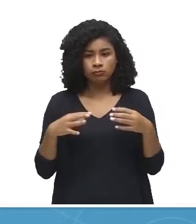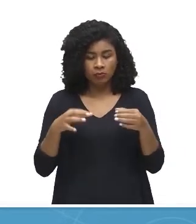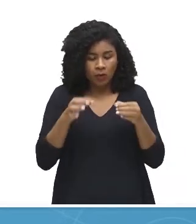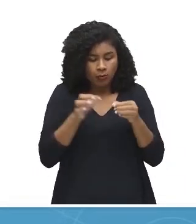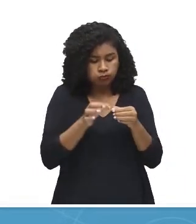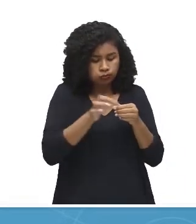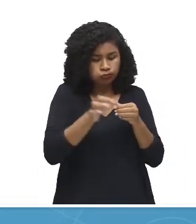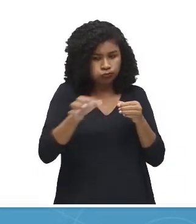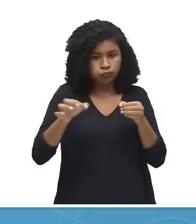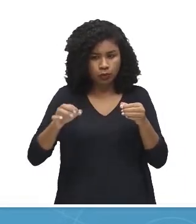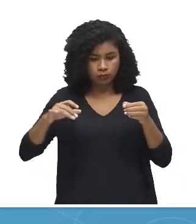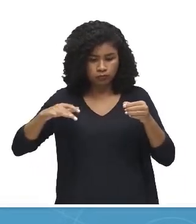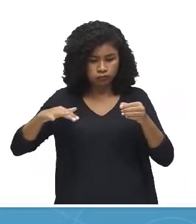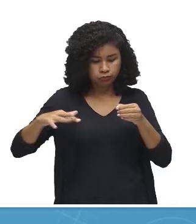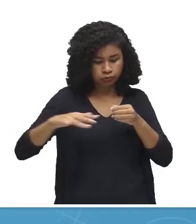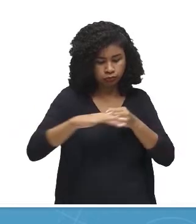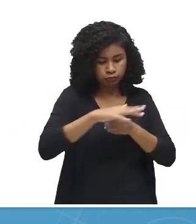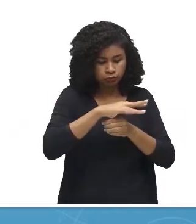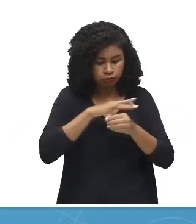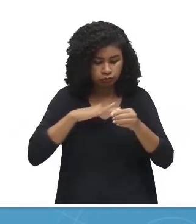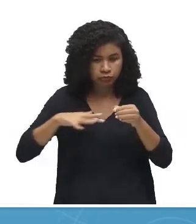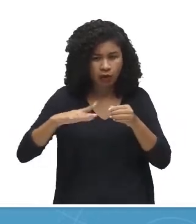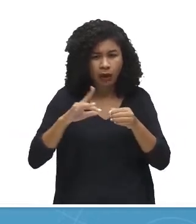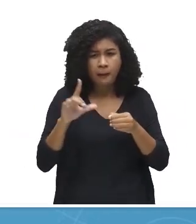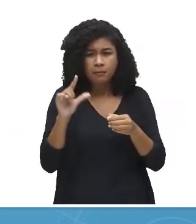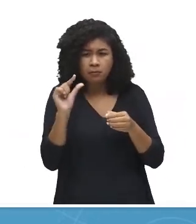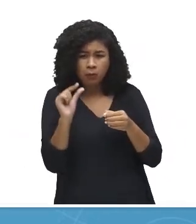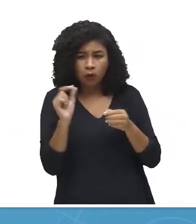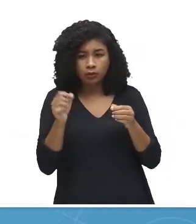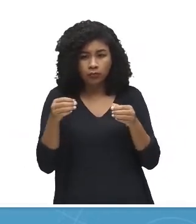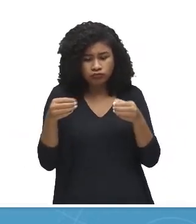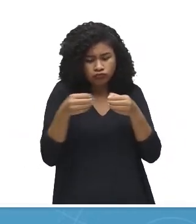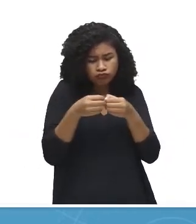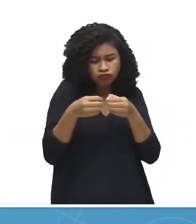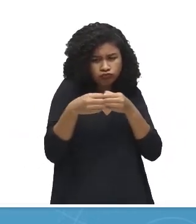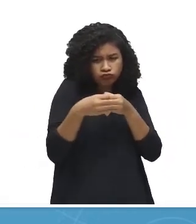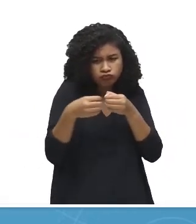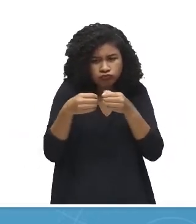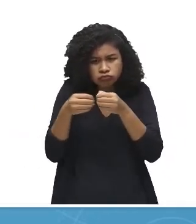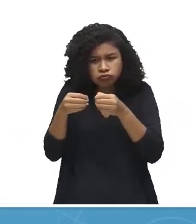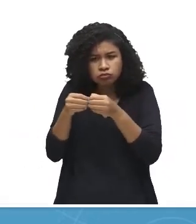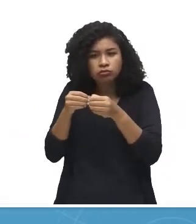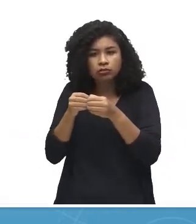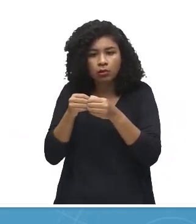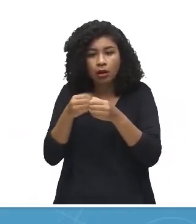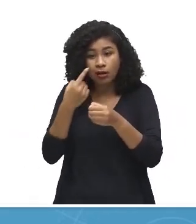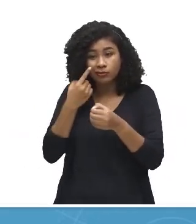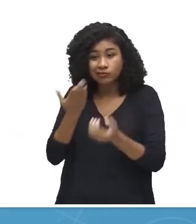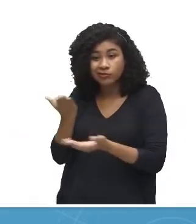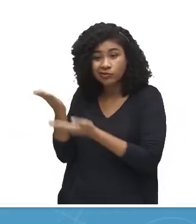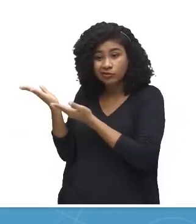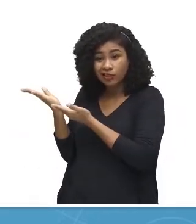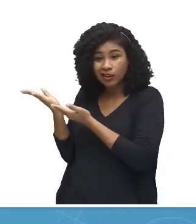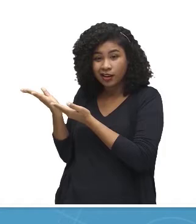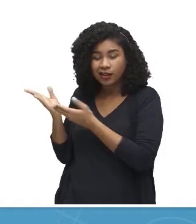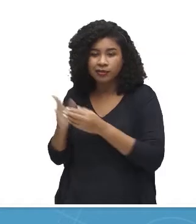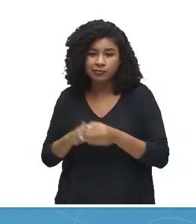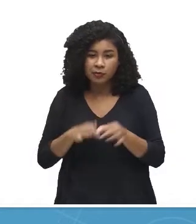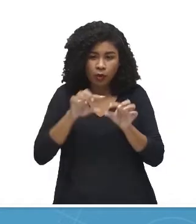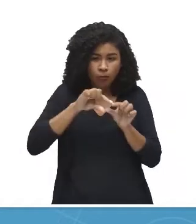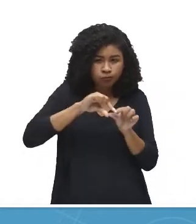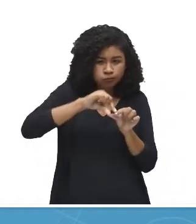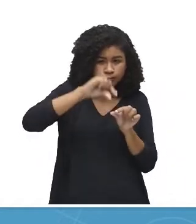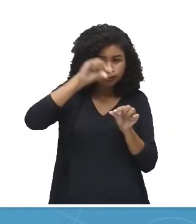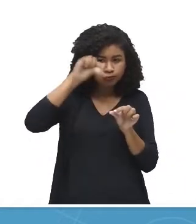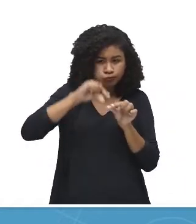entre elas também. Então, elas são bem unidas. Como a gente vai ver aqui, olha só. Pode ser o epitélio simples, né, que é formado por